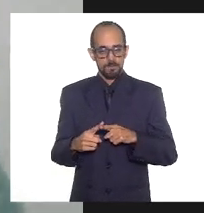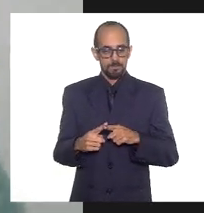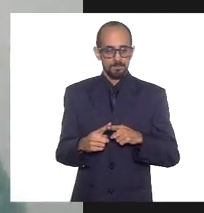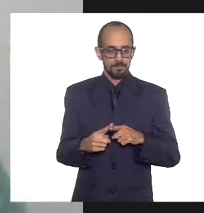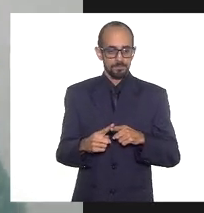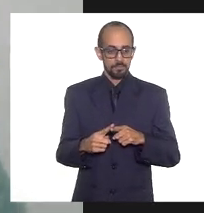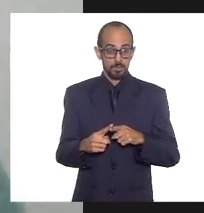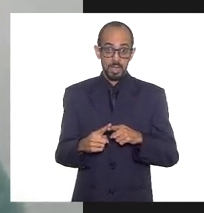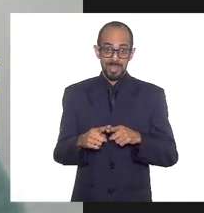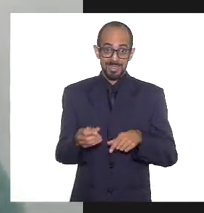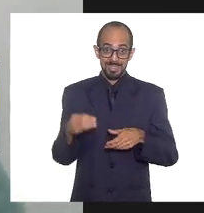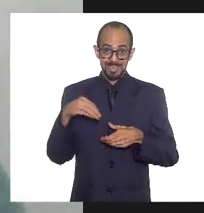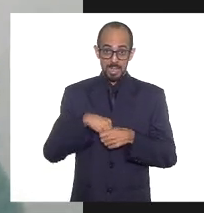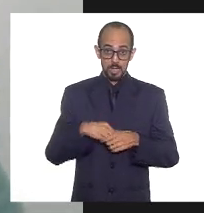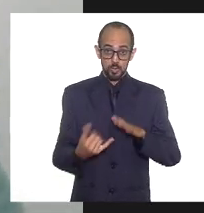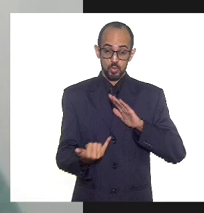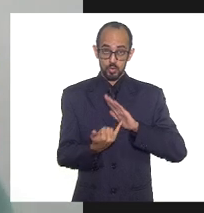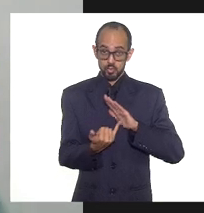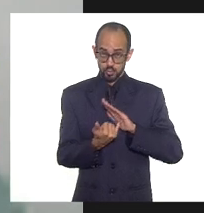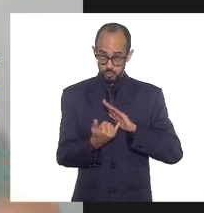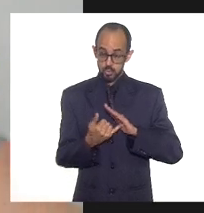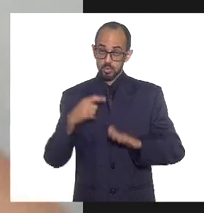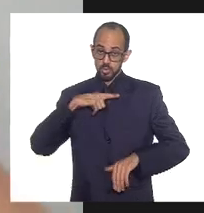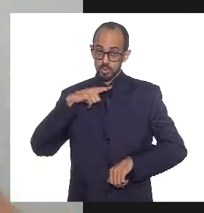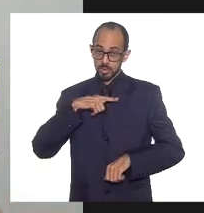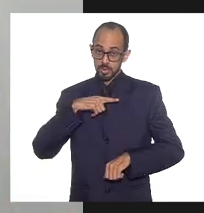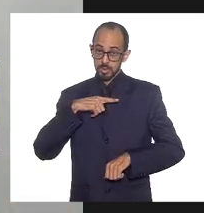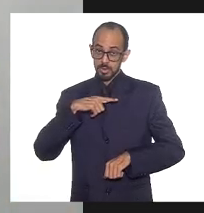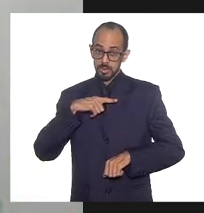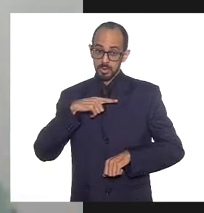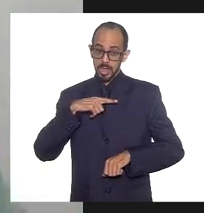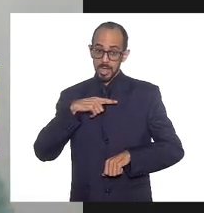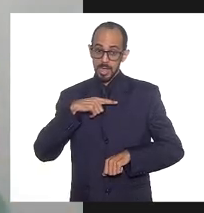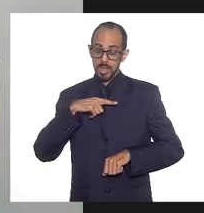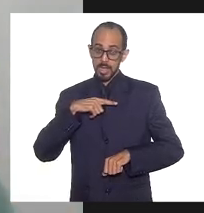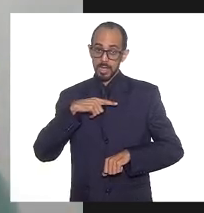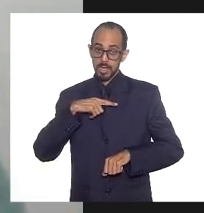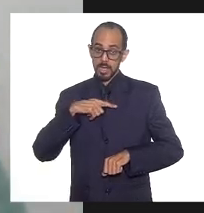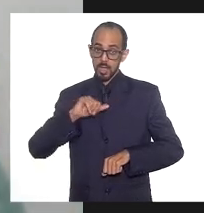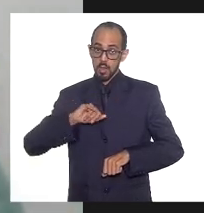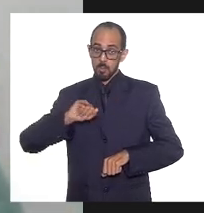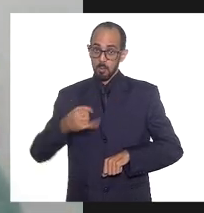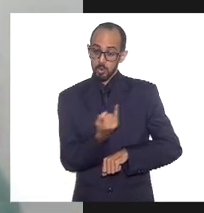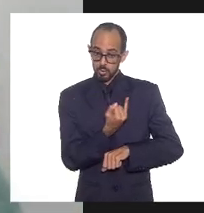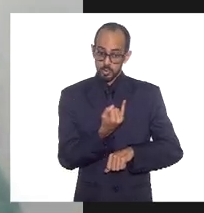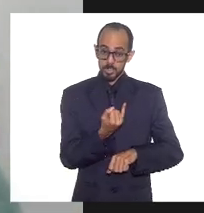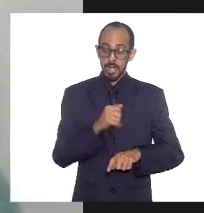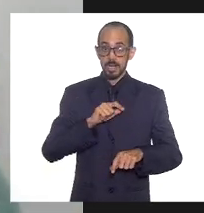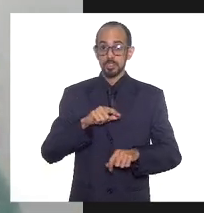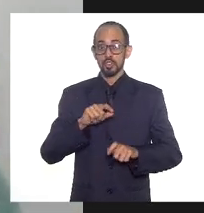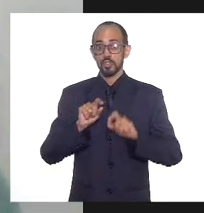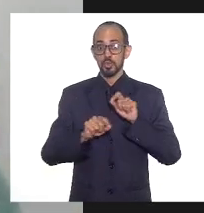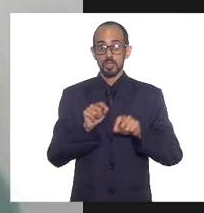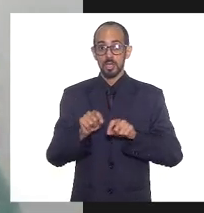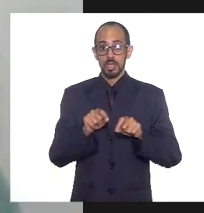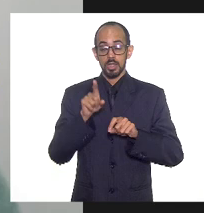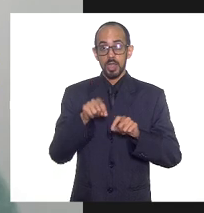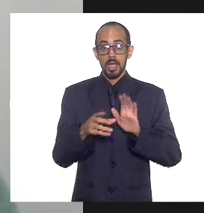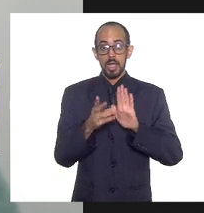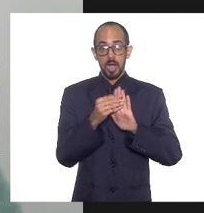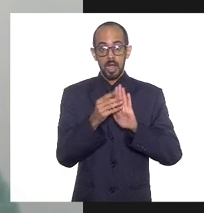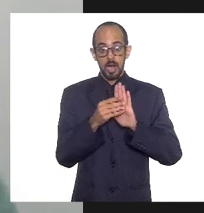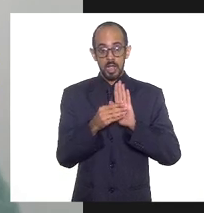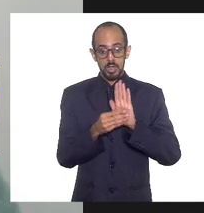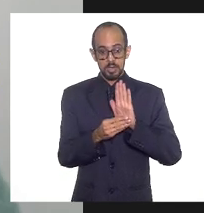como instituto, tem uma grande vantagem, porque você entra no banco ali de cadastro, o